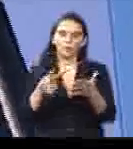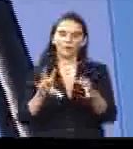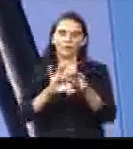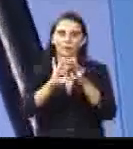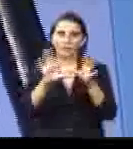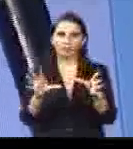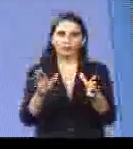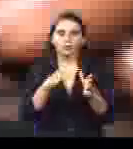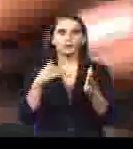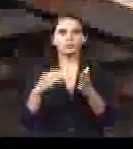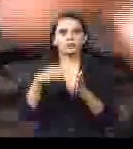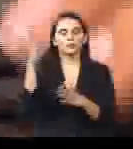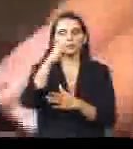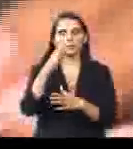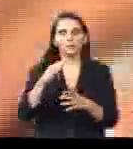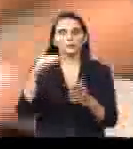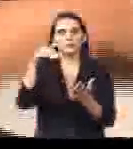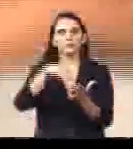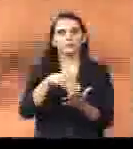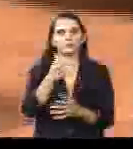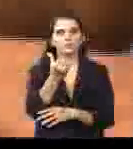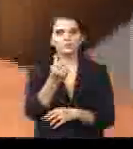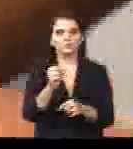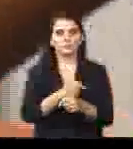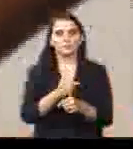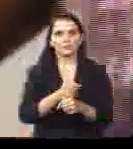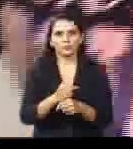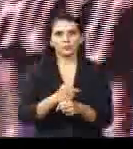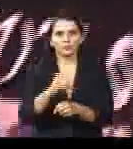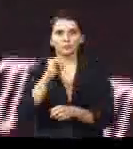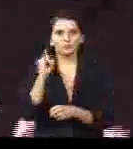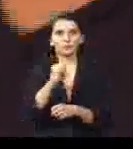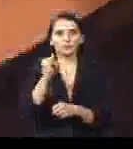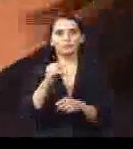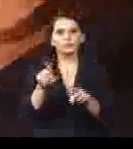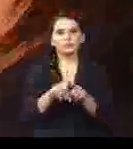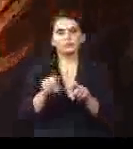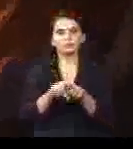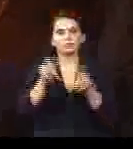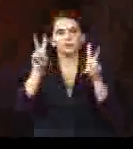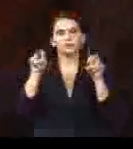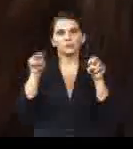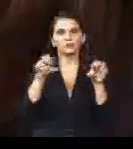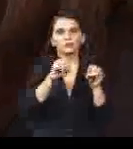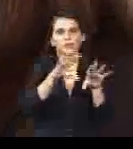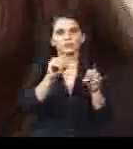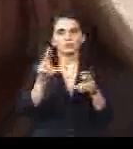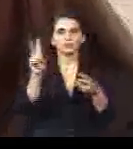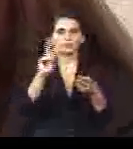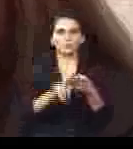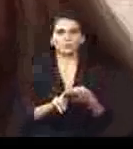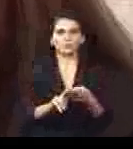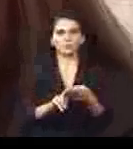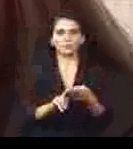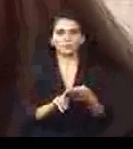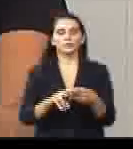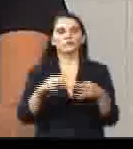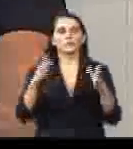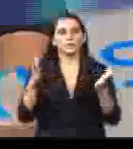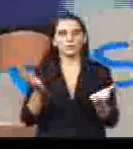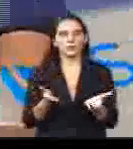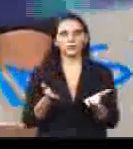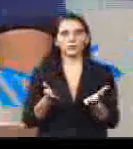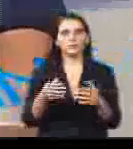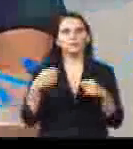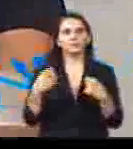artigos desenvolvidos em todo o país nos últimos 6 anos, que abordem como tema a educação prisional.